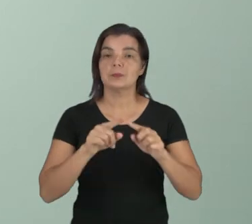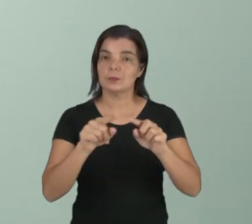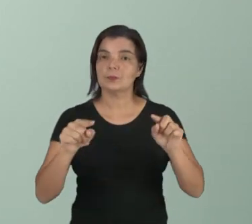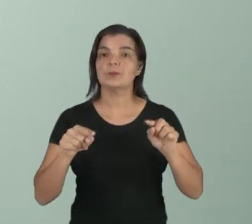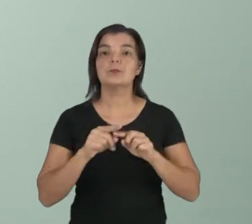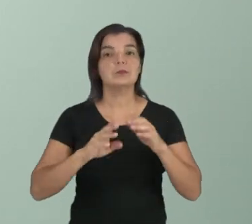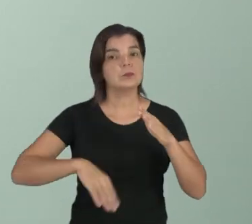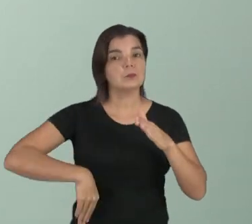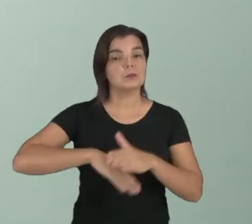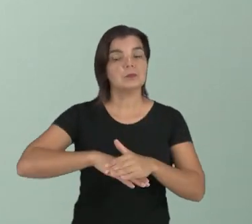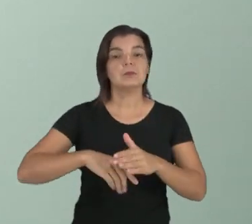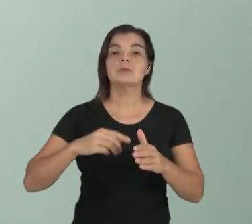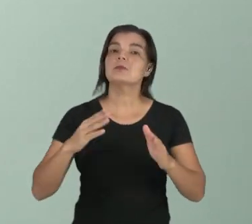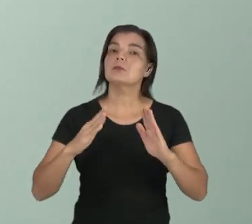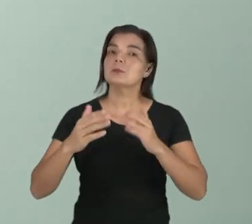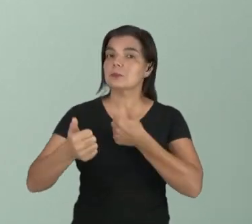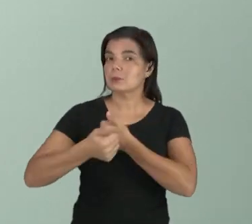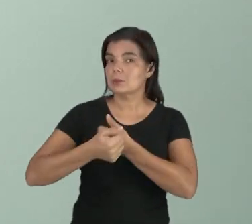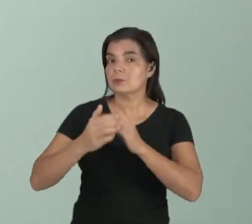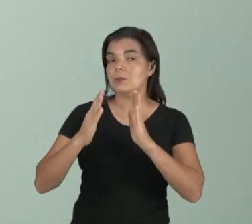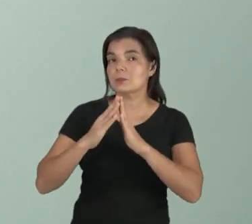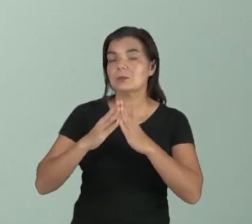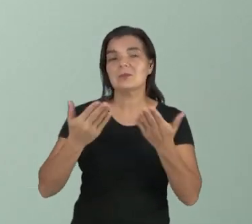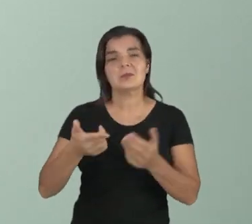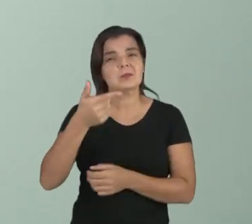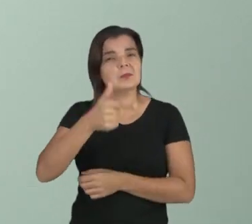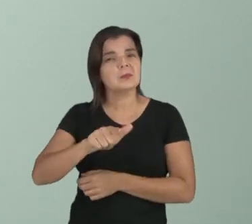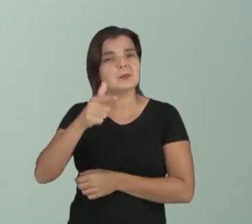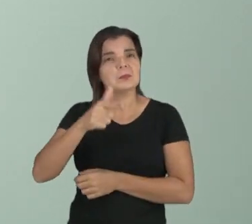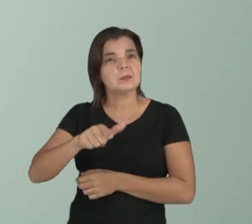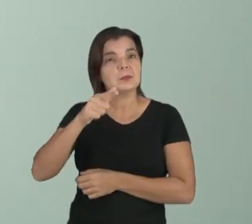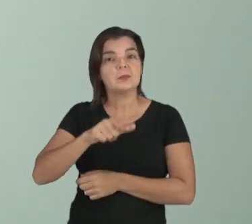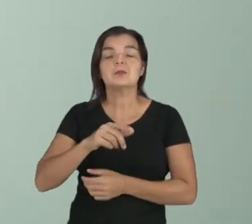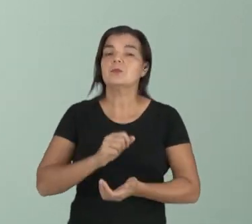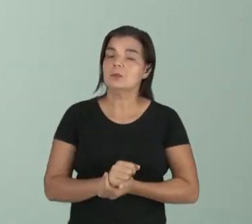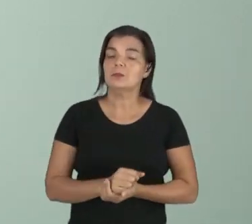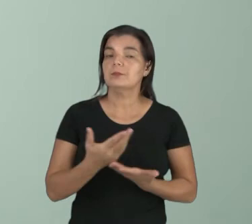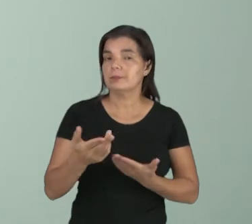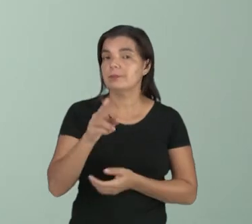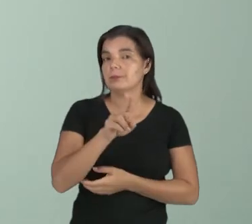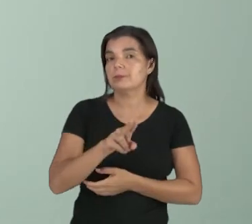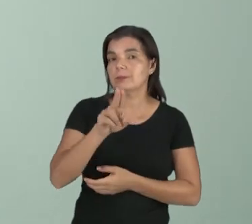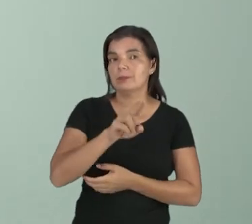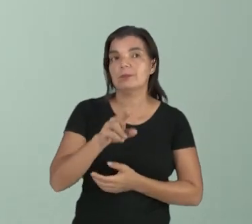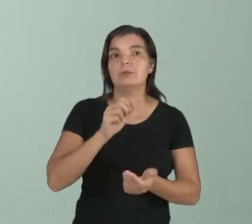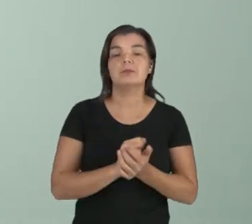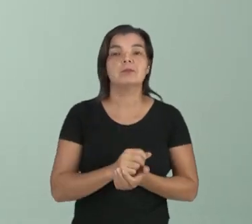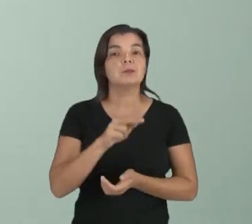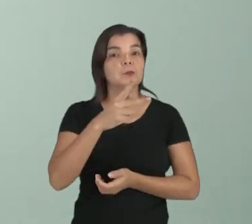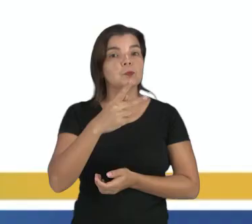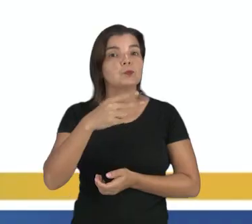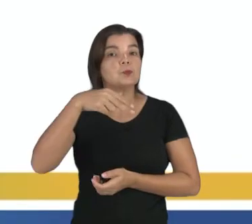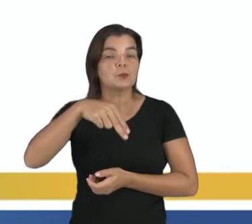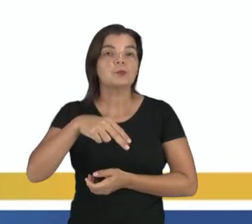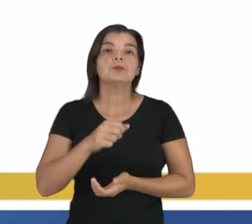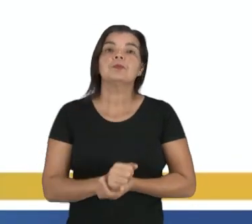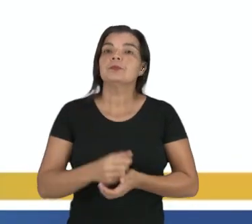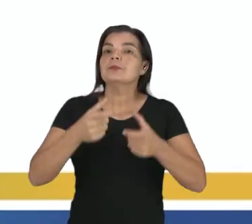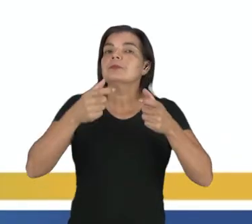de futebol fica perto de casa. Então, para não repetir campo de futebol, foi usado o pronome relativo